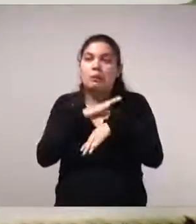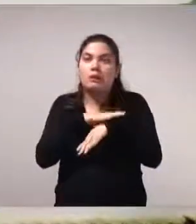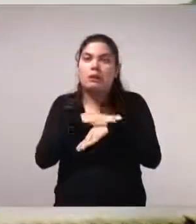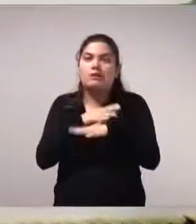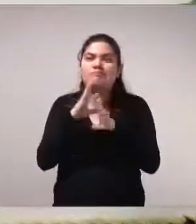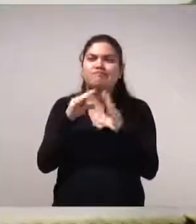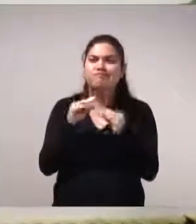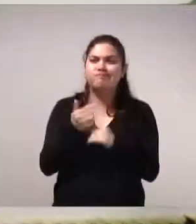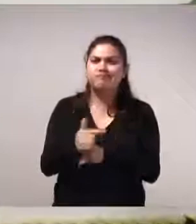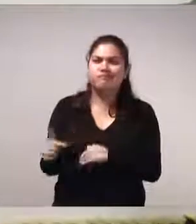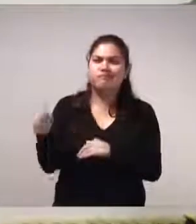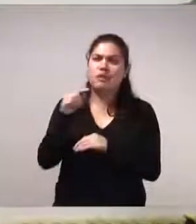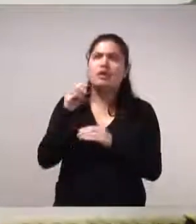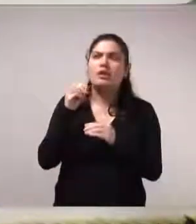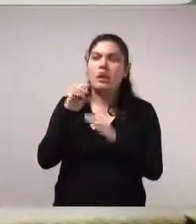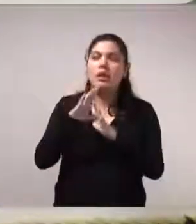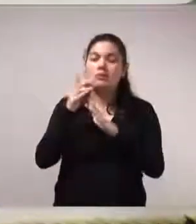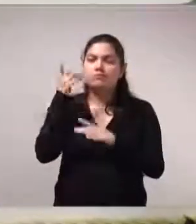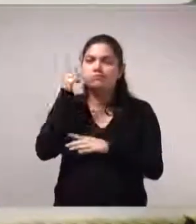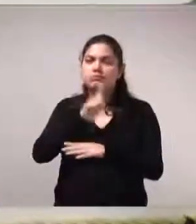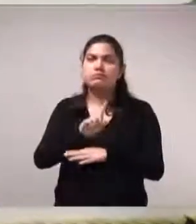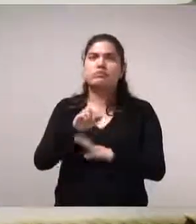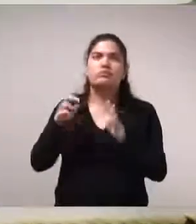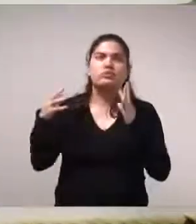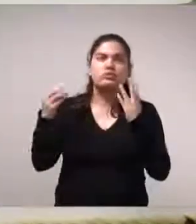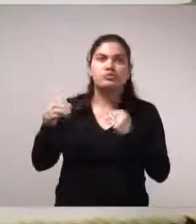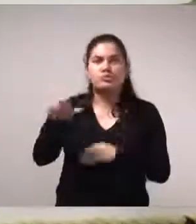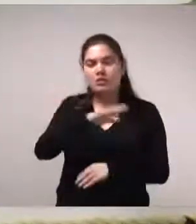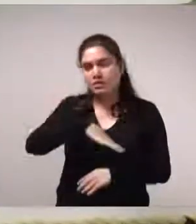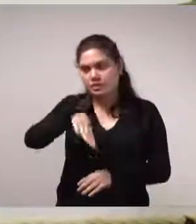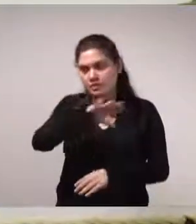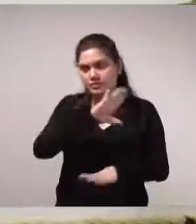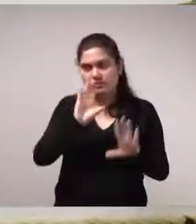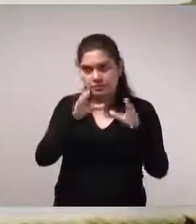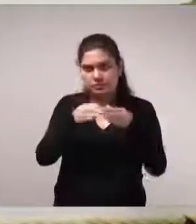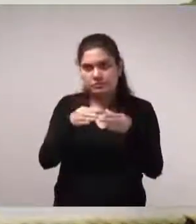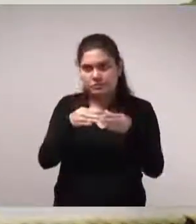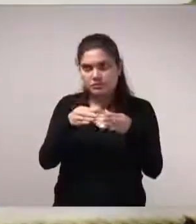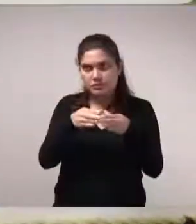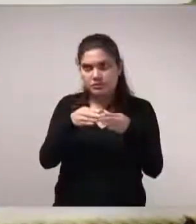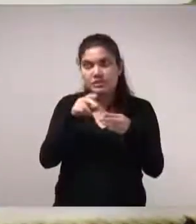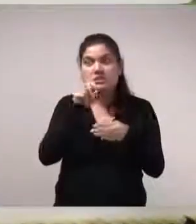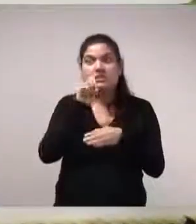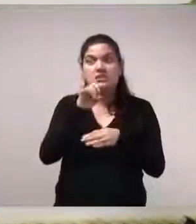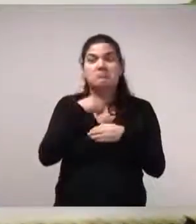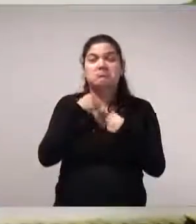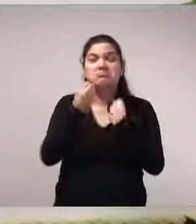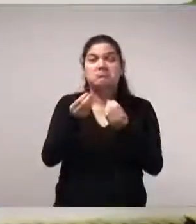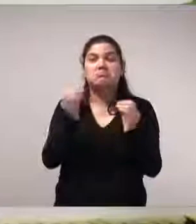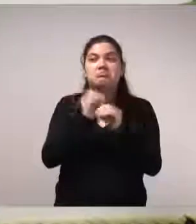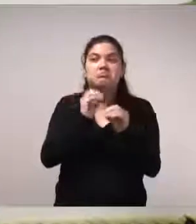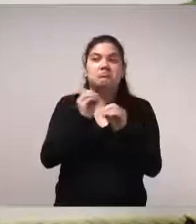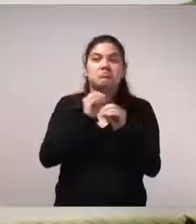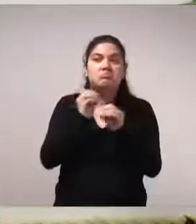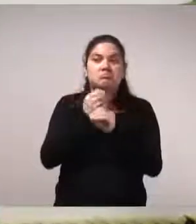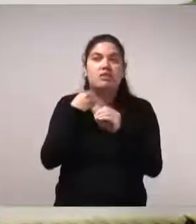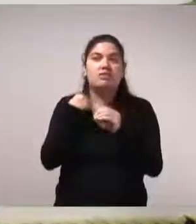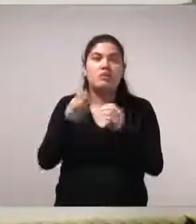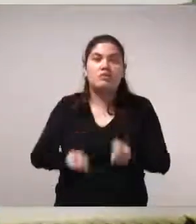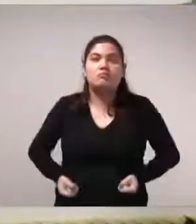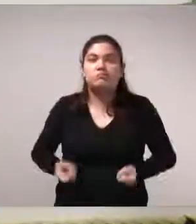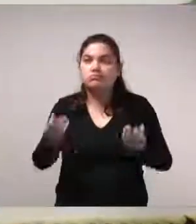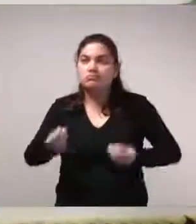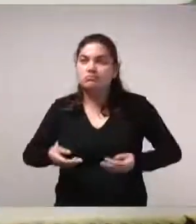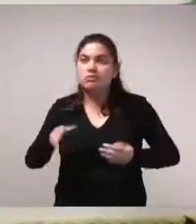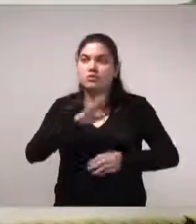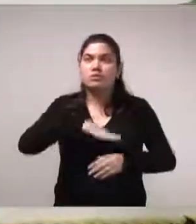desafio, e é um desafio que é vencido com todas as áreas em conjunto. Se eu não dou a devida inércia térmica ao edifício, eu vou gastar muito mais com